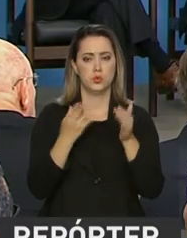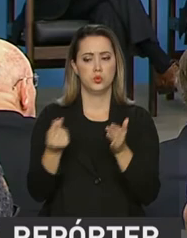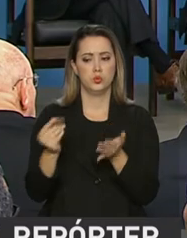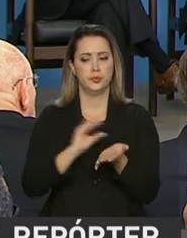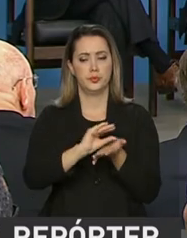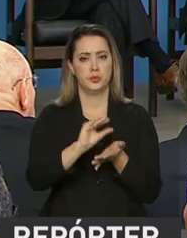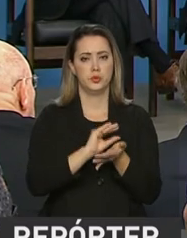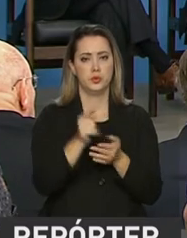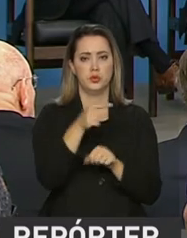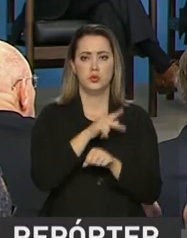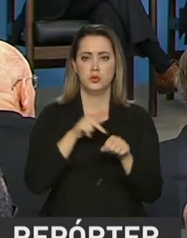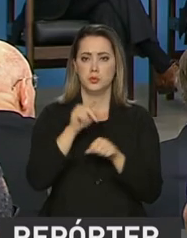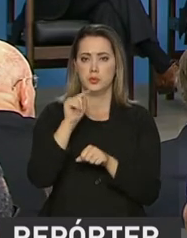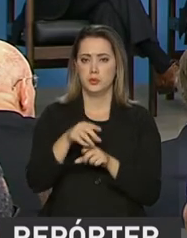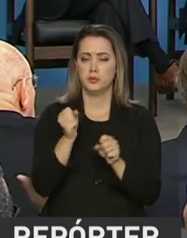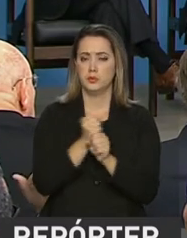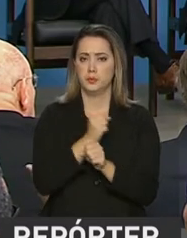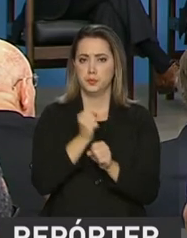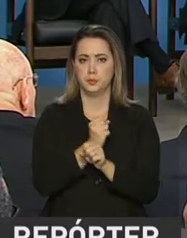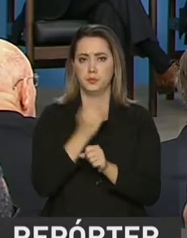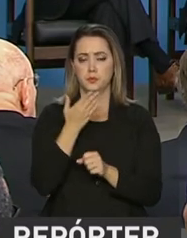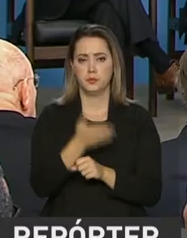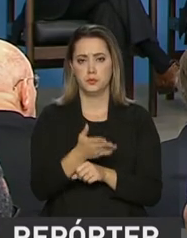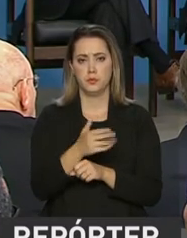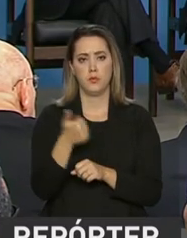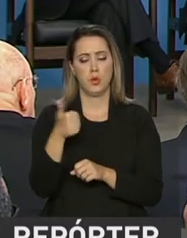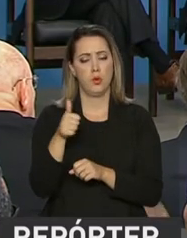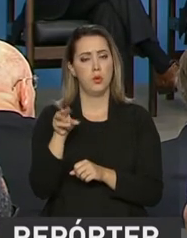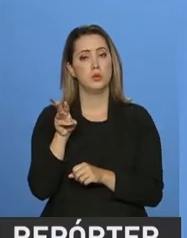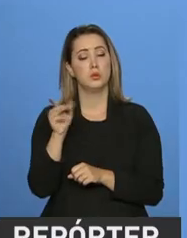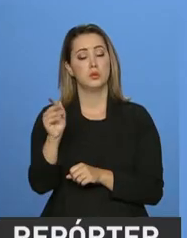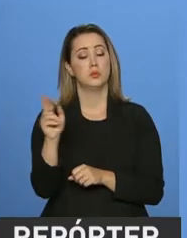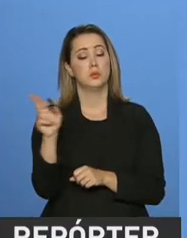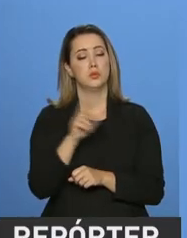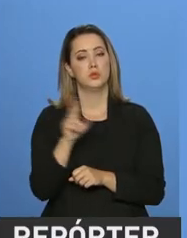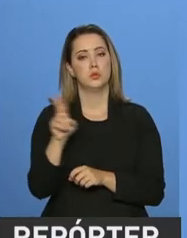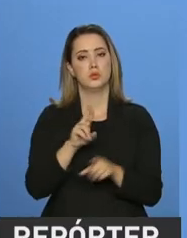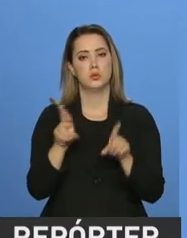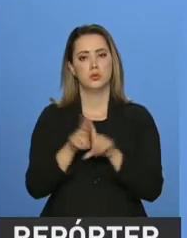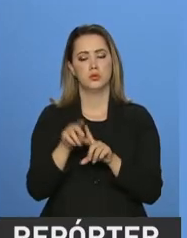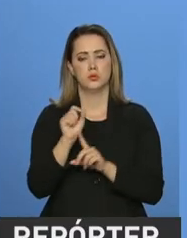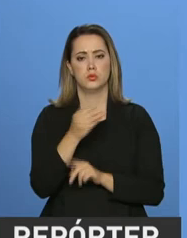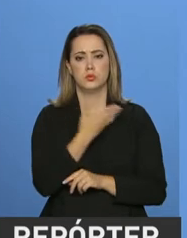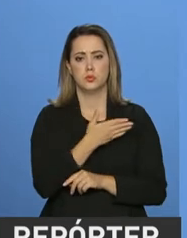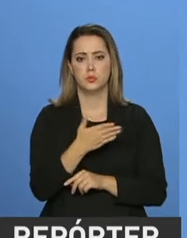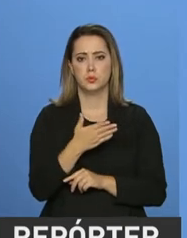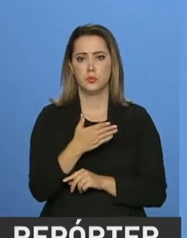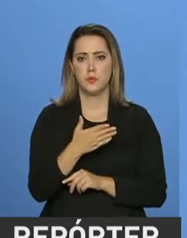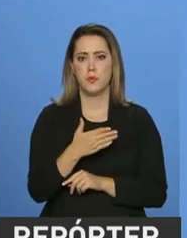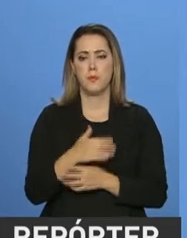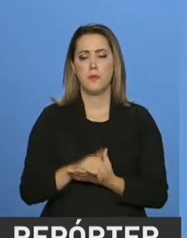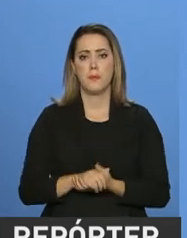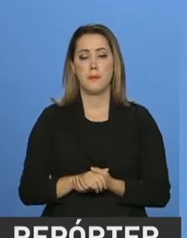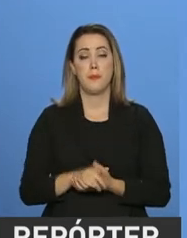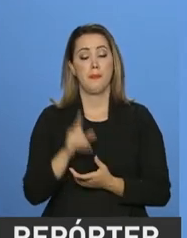externo no setor de infraestrutura do país por 11 bilhões e 39 milhões